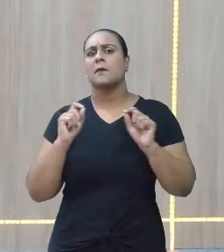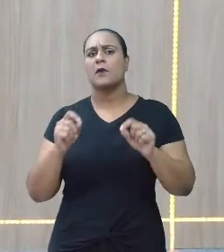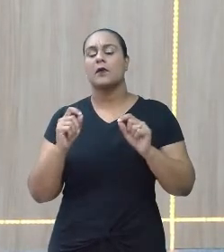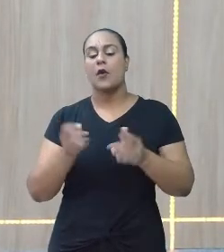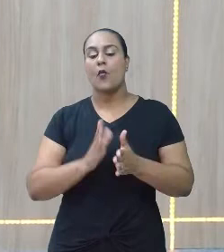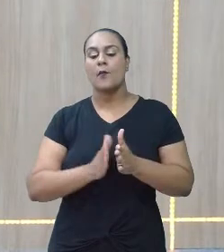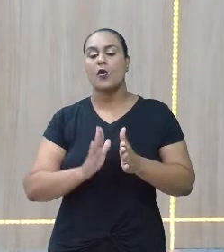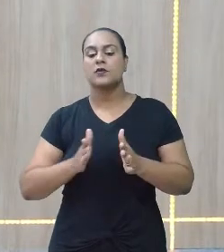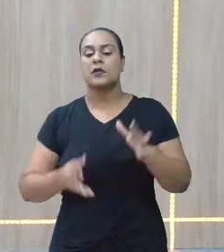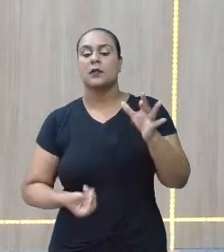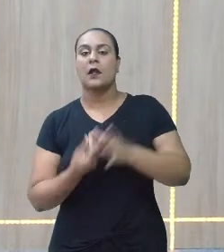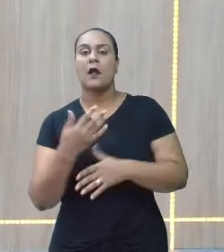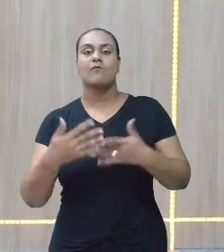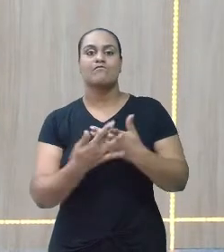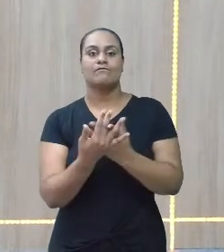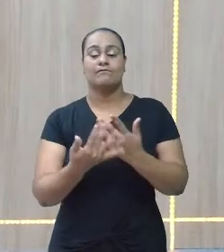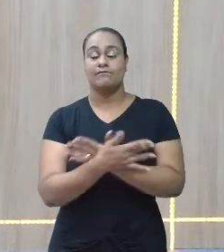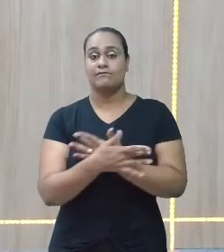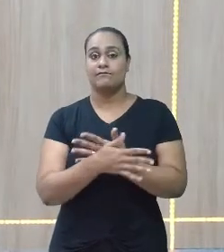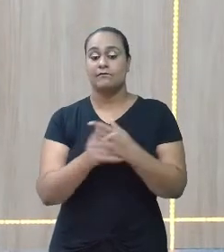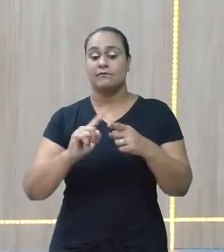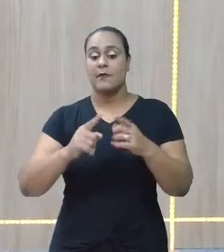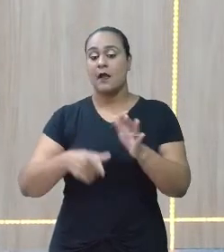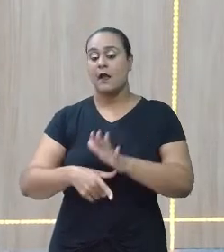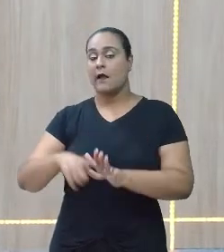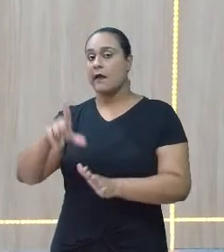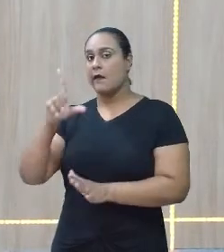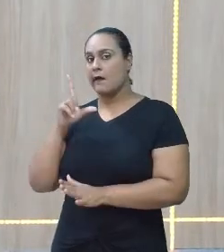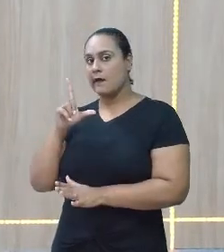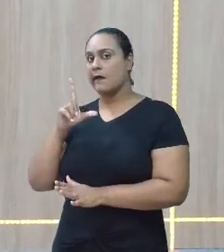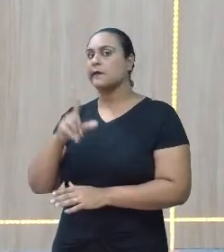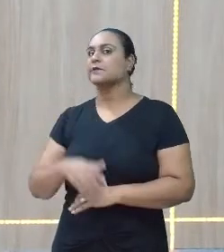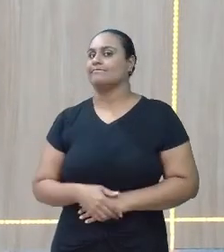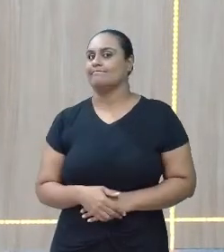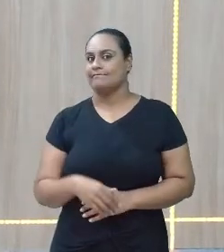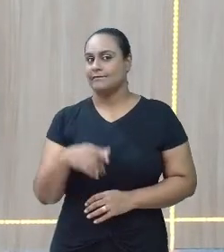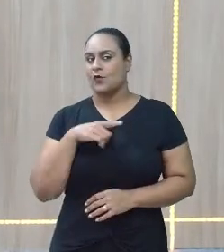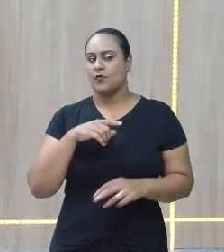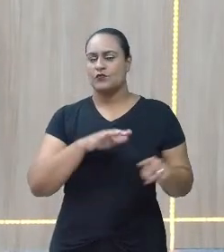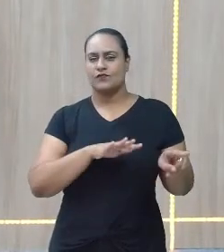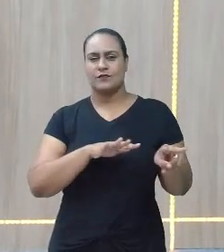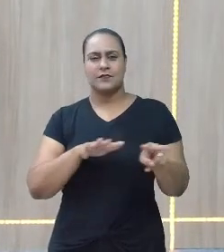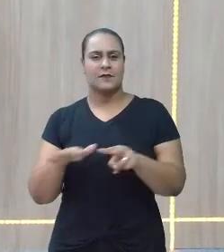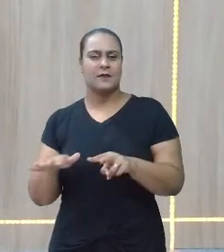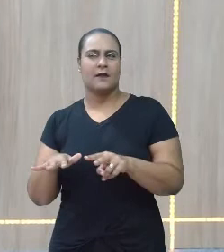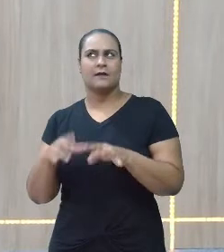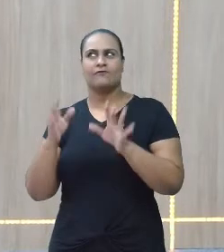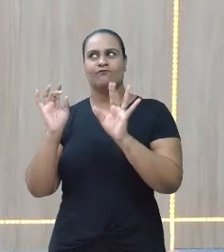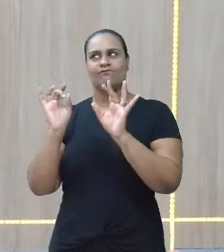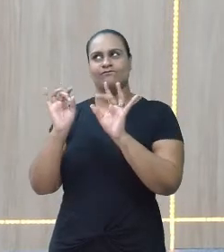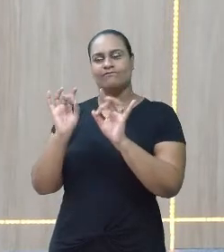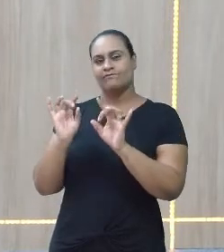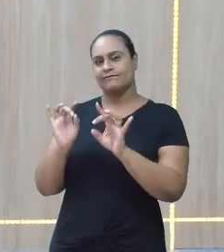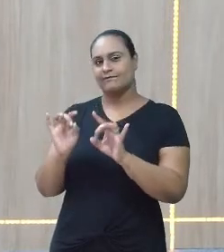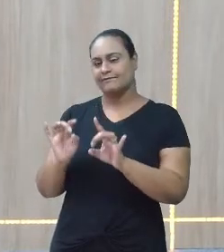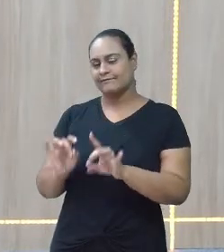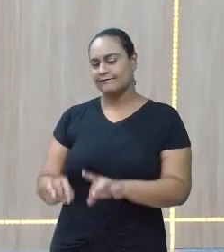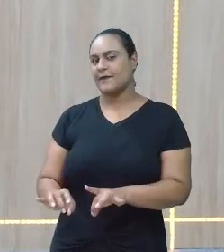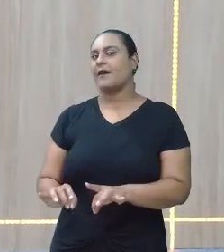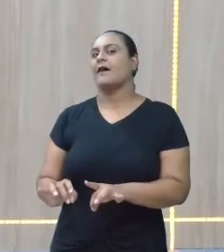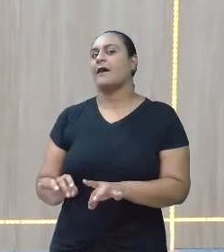processo de urbanização. Mas antes, professora Vanessa, nós chegamos aqui também a uma semana muito especial, uma semana